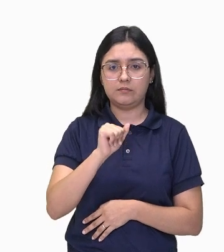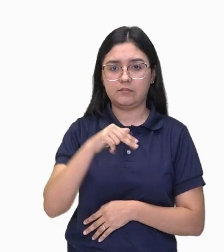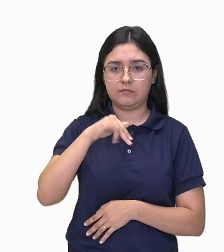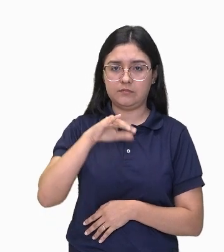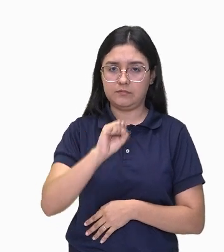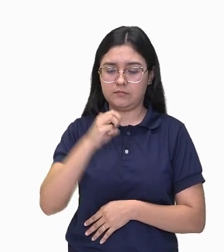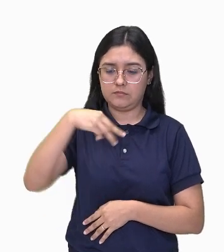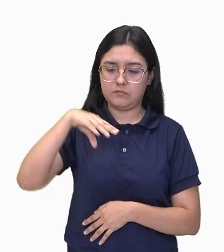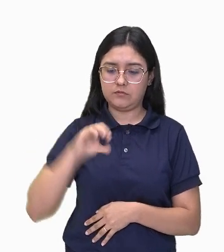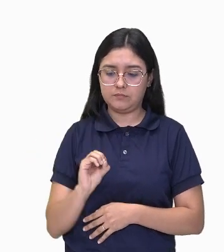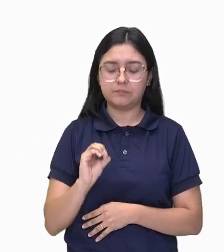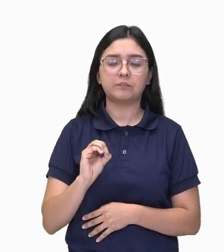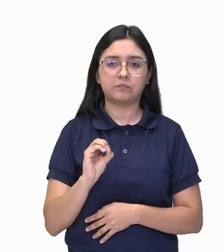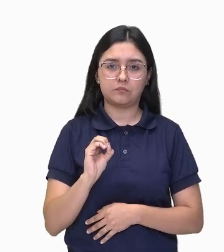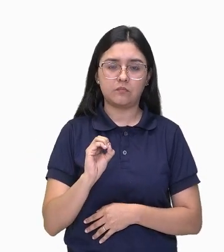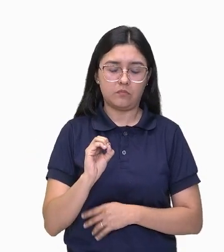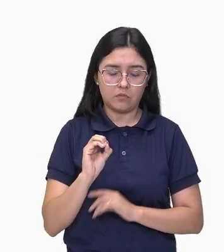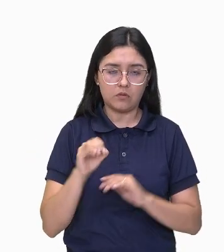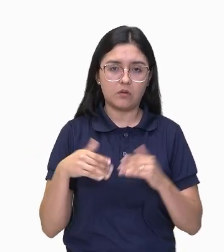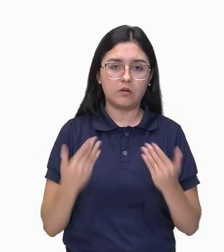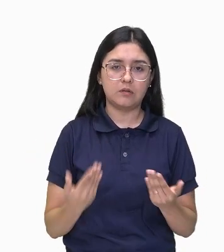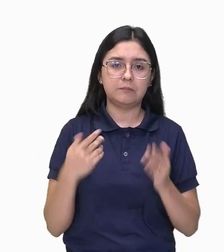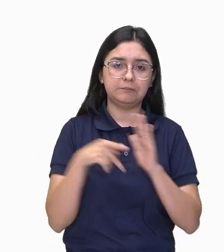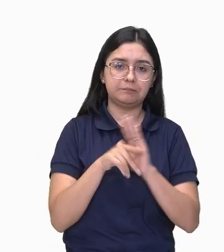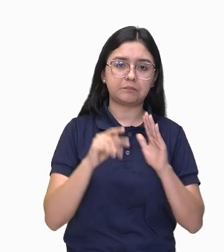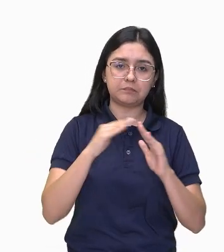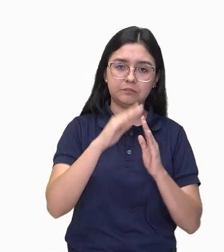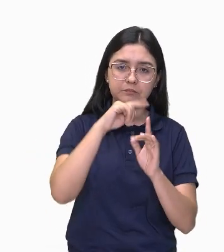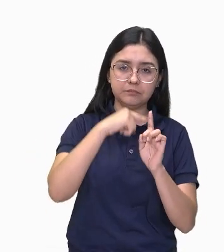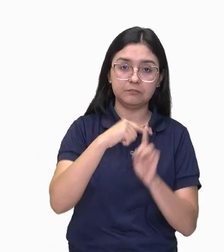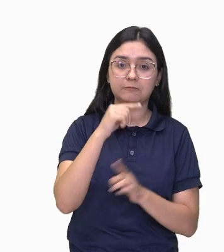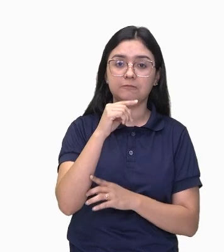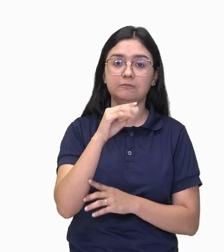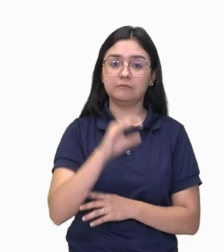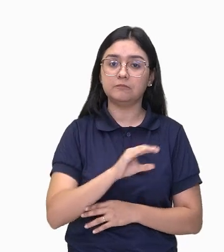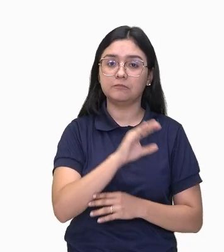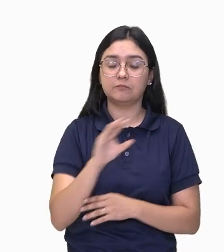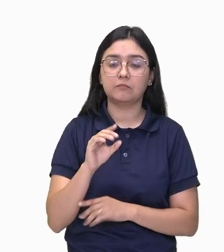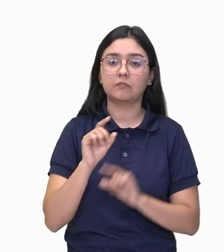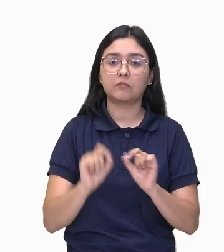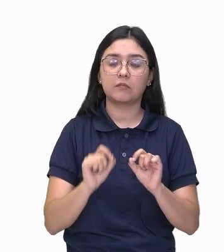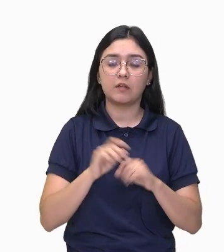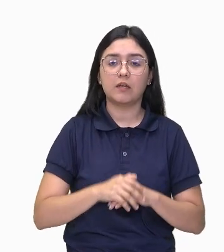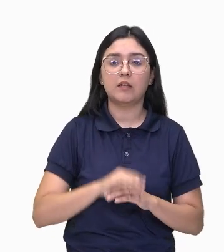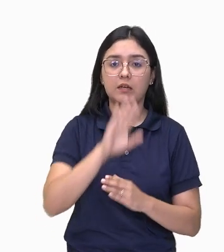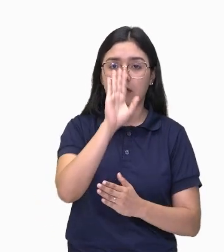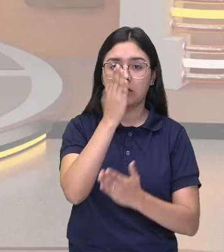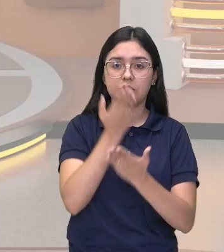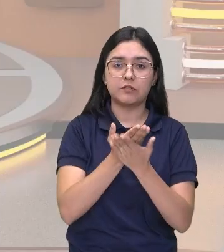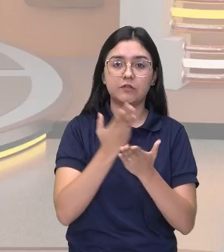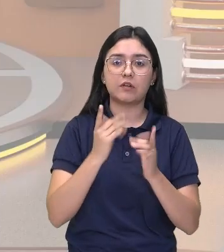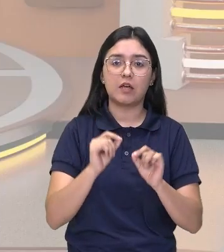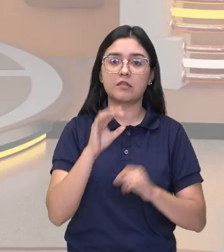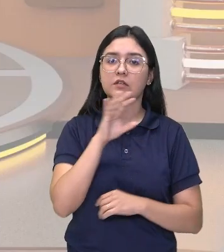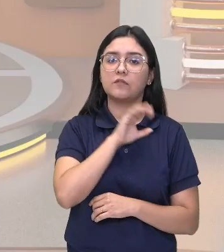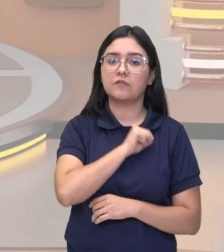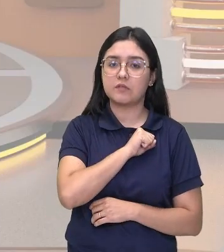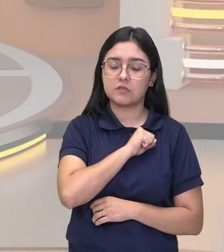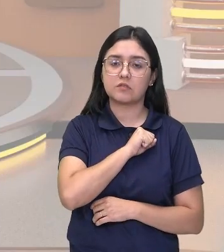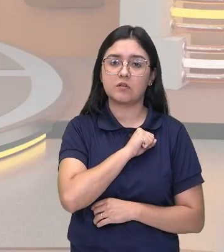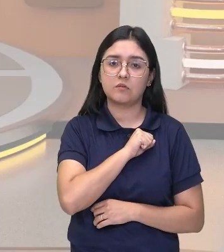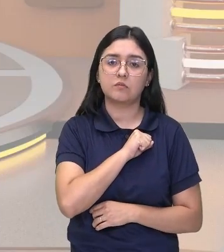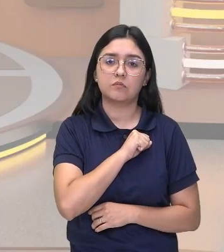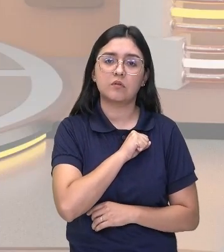do luteranismo justamente para a Igreja Católica? É justamente o fato de que ele acreditava que a salvação era